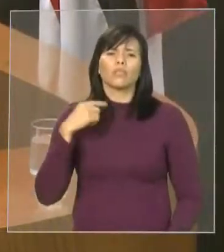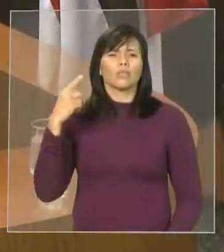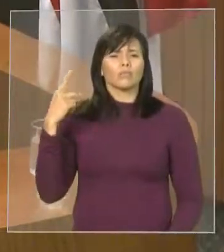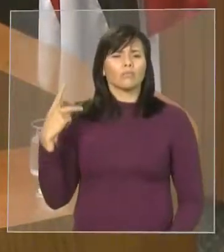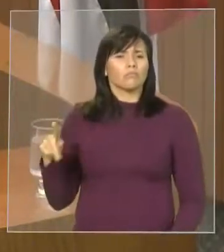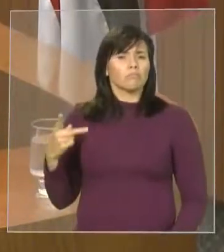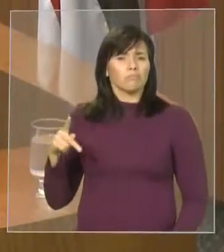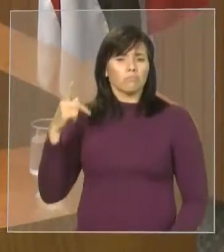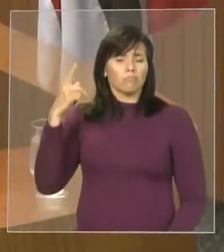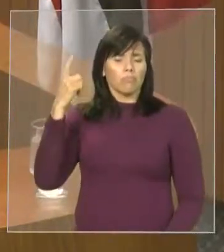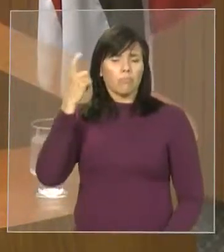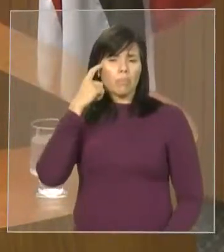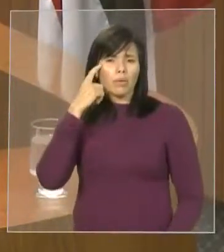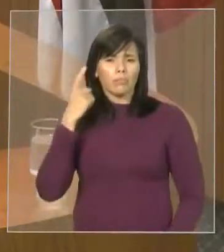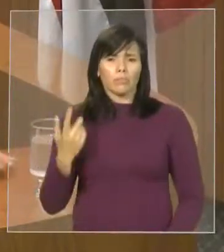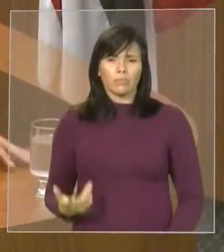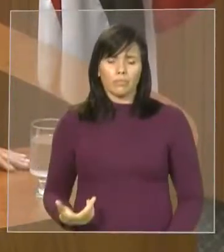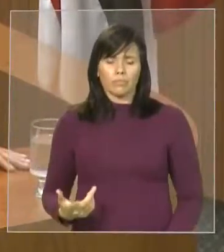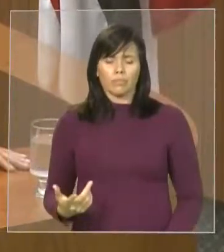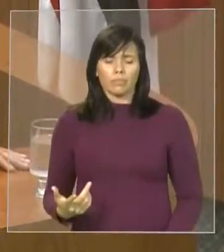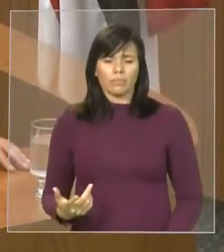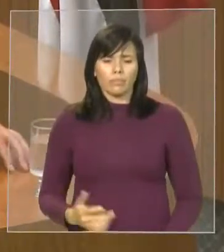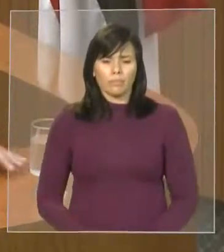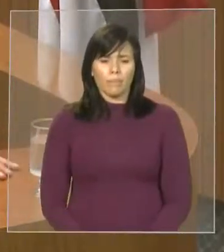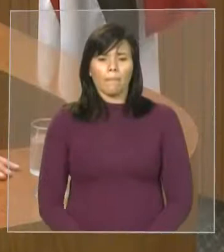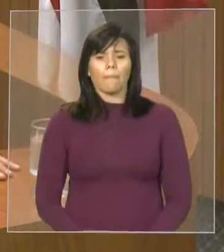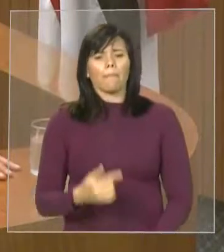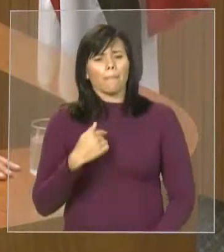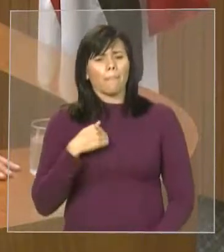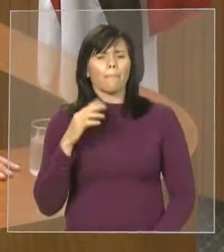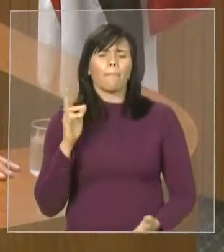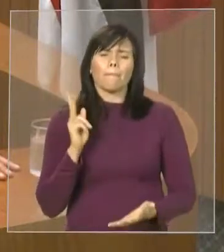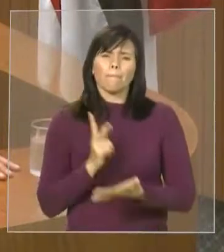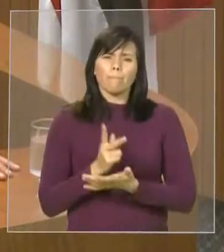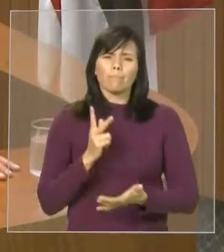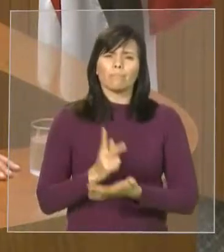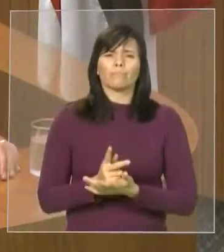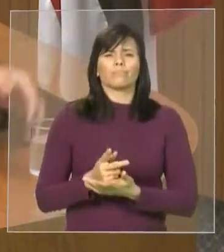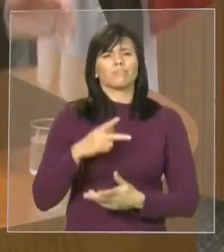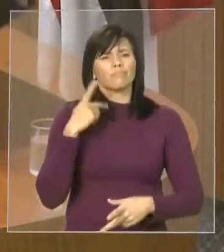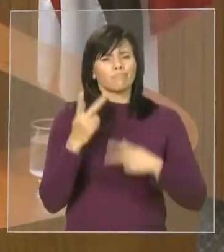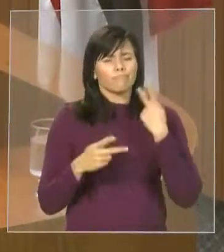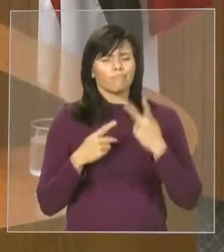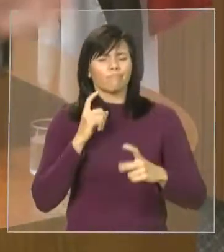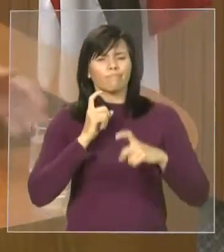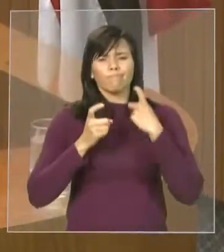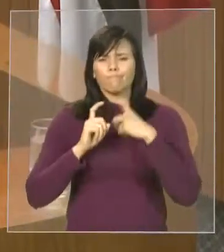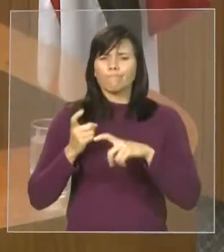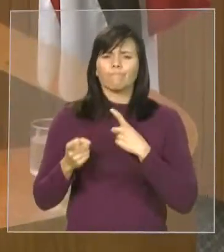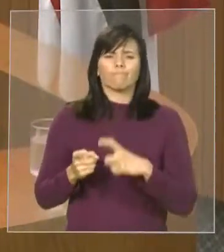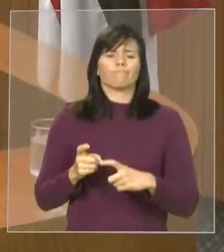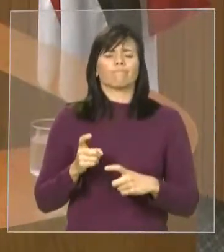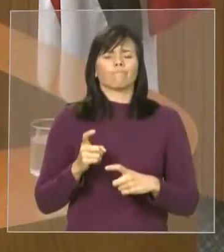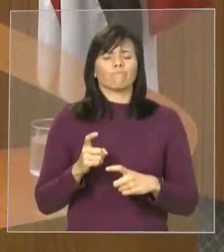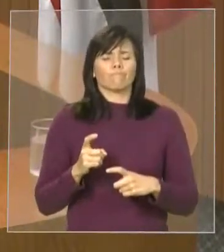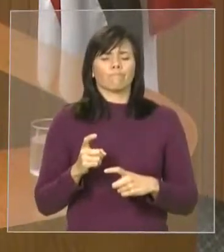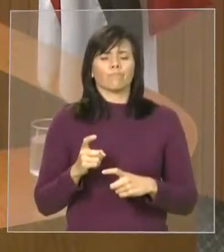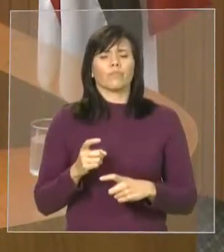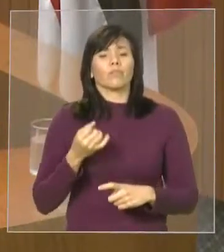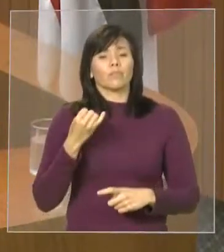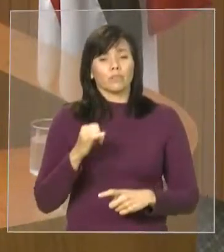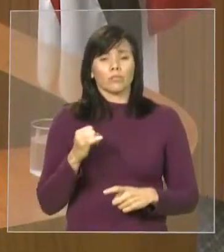pautado os meus votos nessa Assembleia com muita coerência. O projeto que é para o bem do povo do Maranhão tem meu